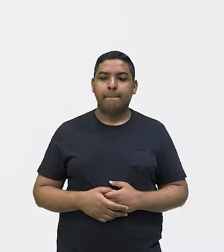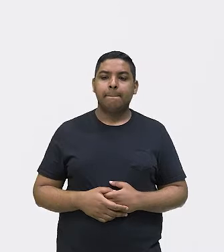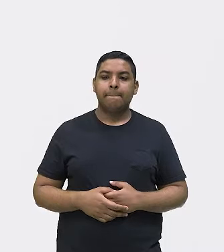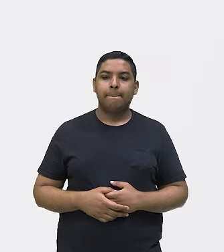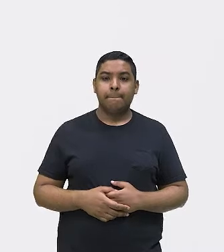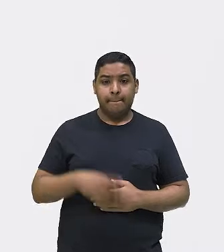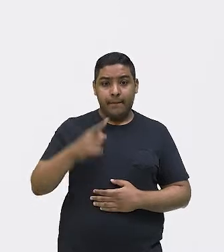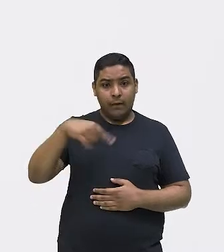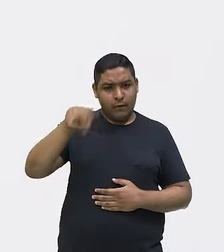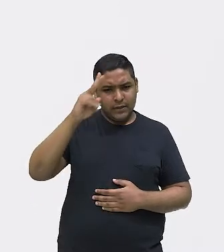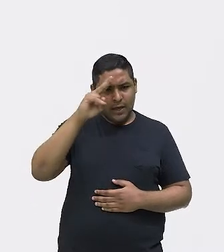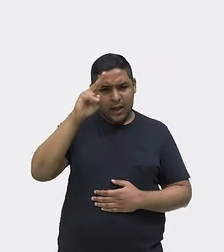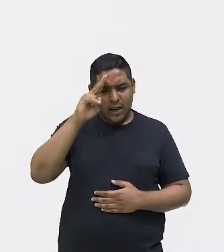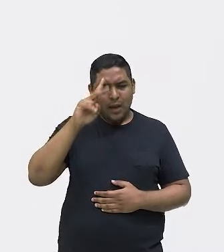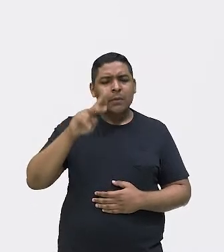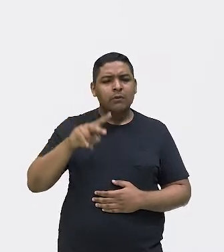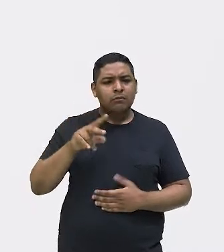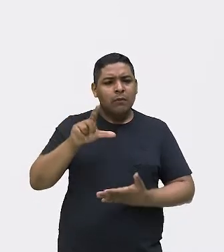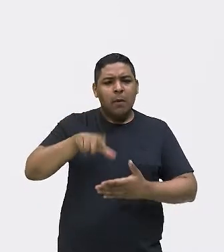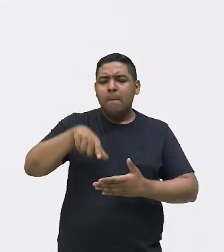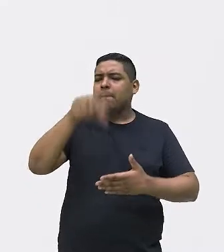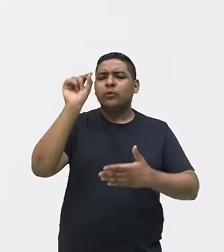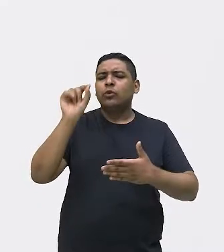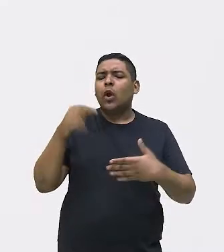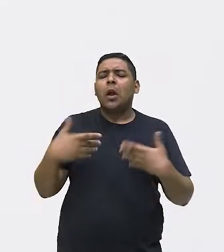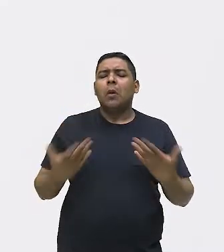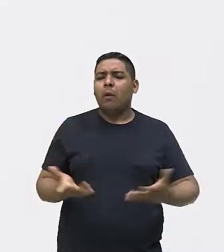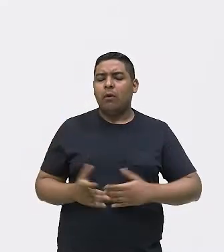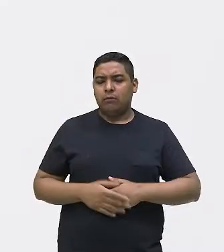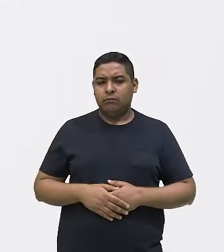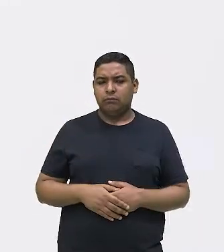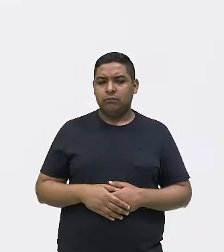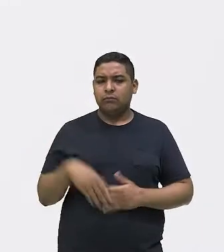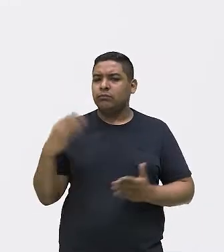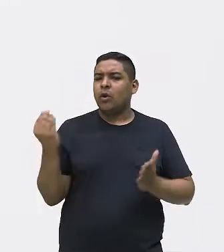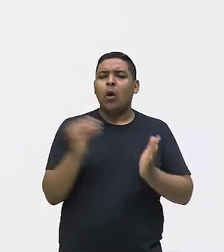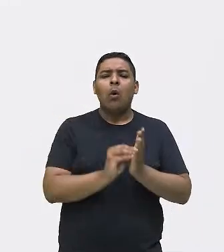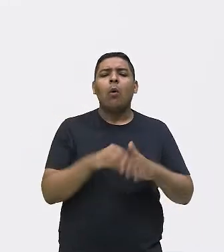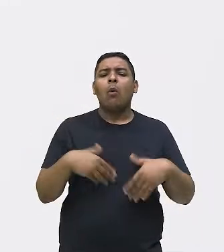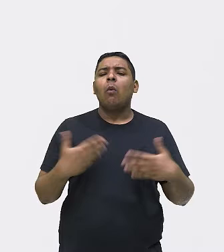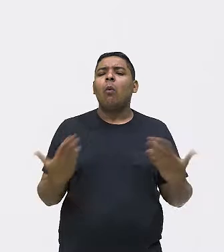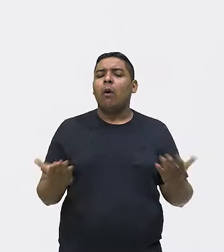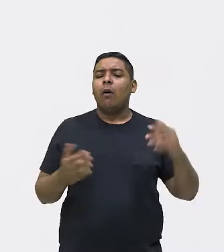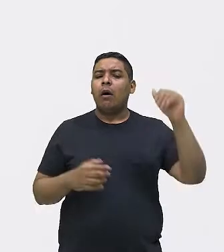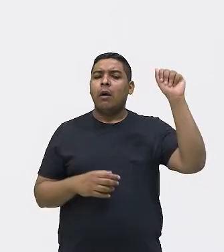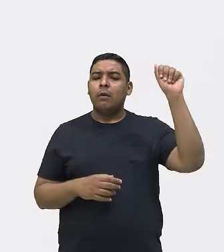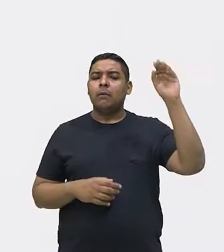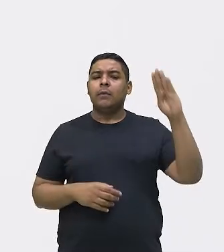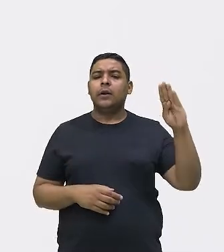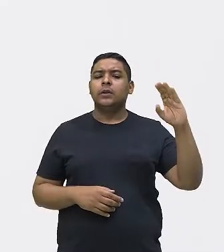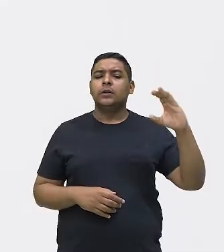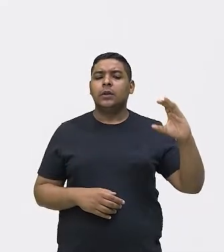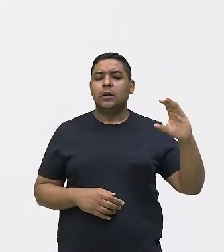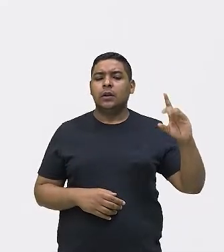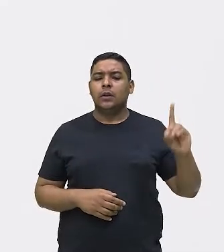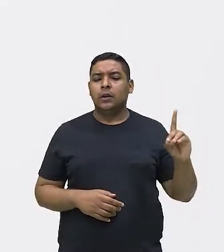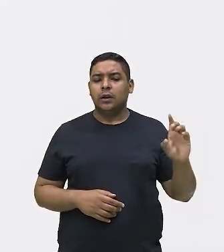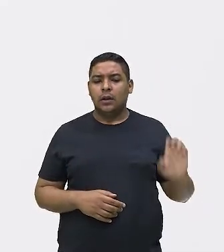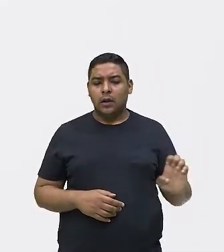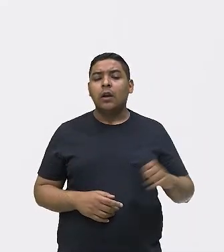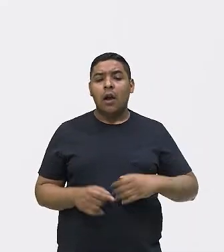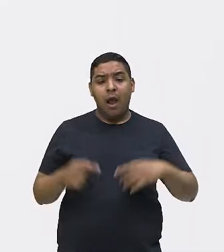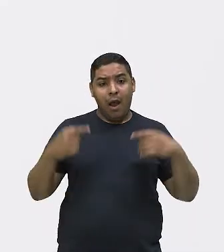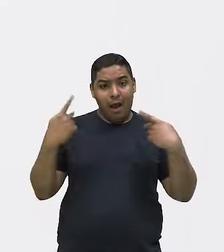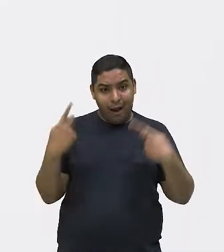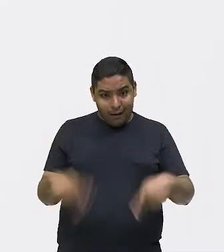Vocês lembram? O que vocês marcaram? Como é que vocês fizeram essa questão? Alguém acertou? Aqui você pode errar,